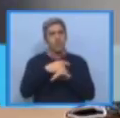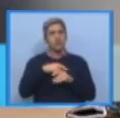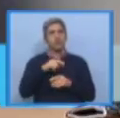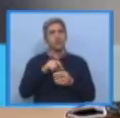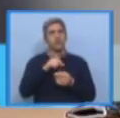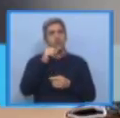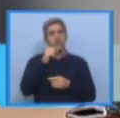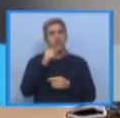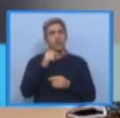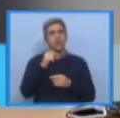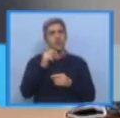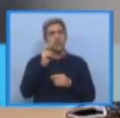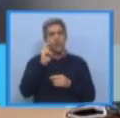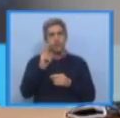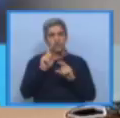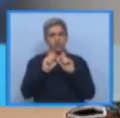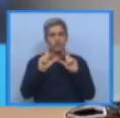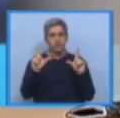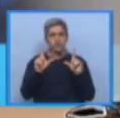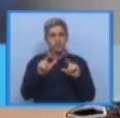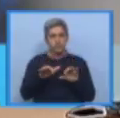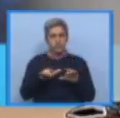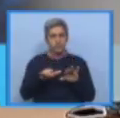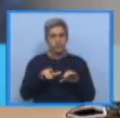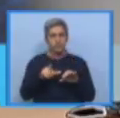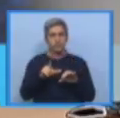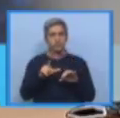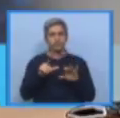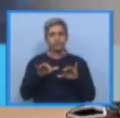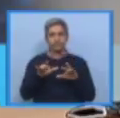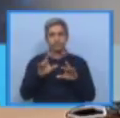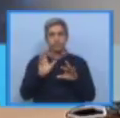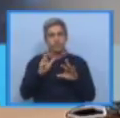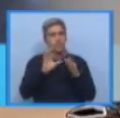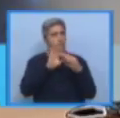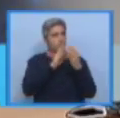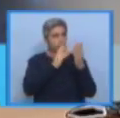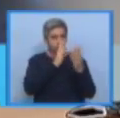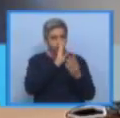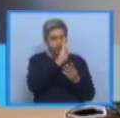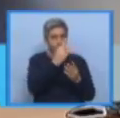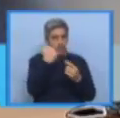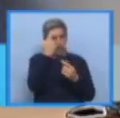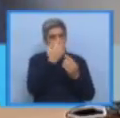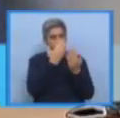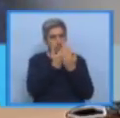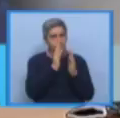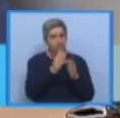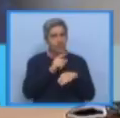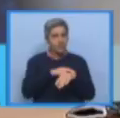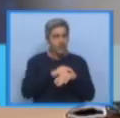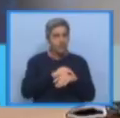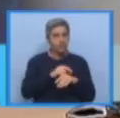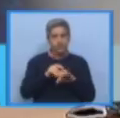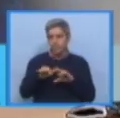passa metade do tempo da consulta a olhar para um ecrã de computador. Isto, de facto, não ajuda a relação médico-doente, porque há esta pressão do tempo e